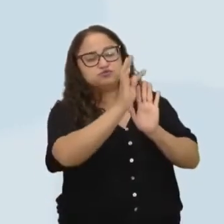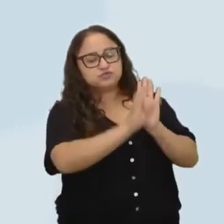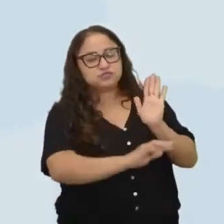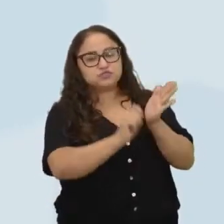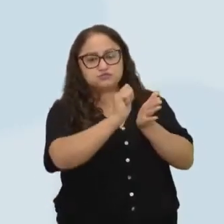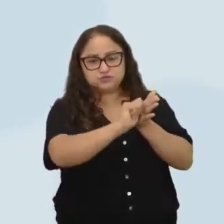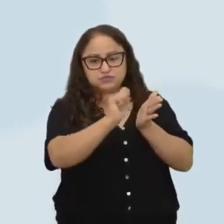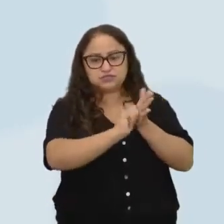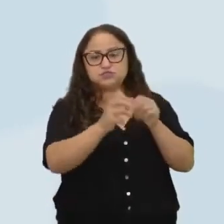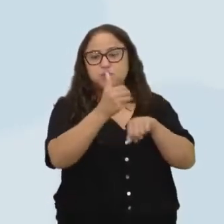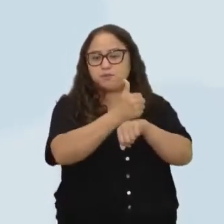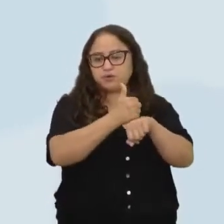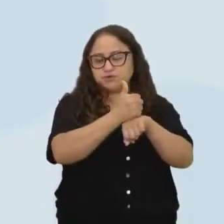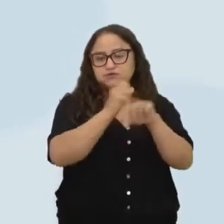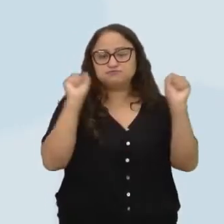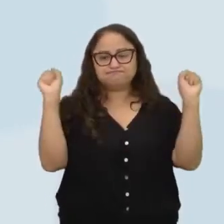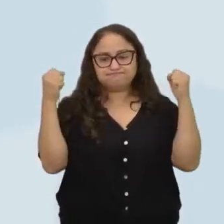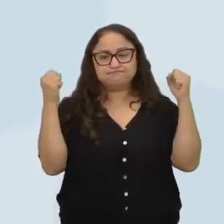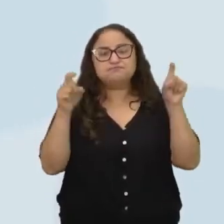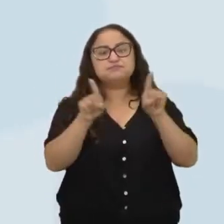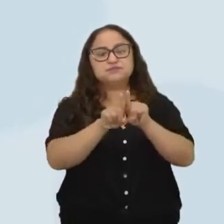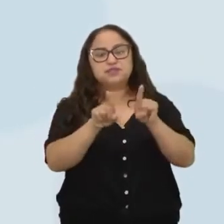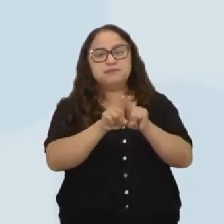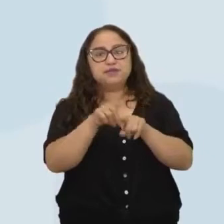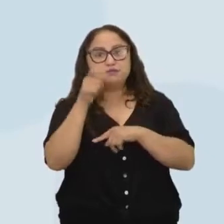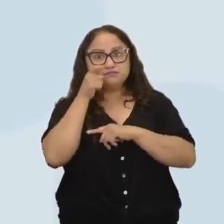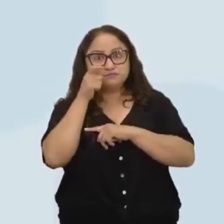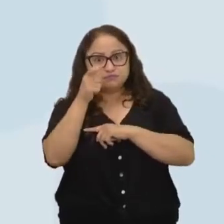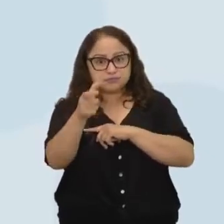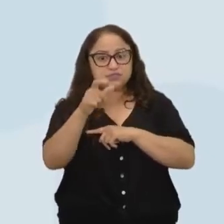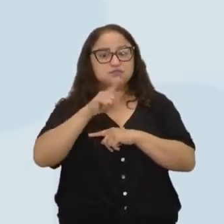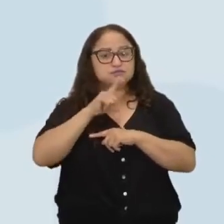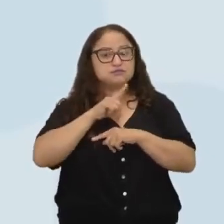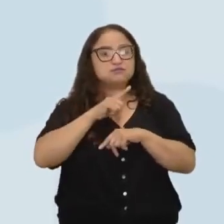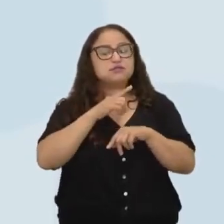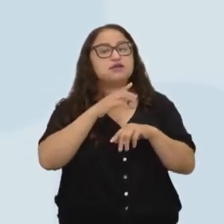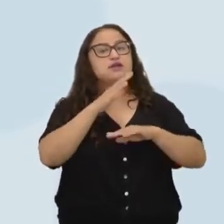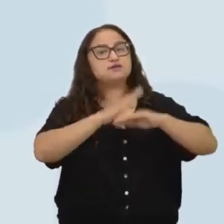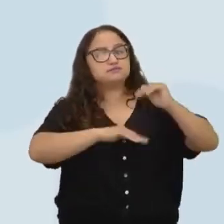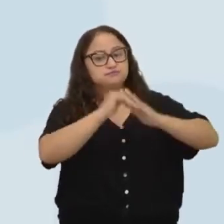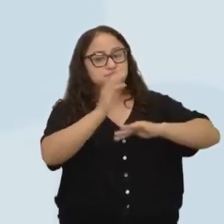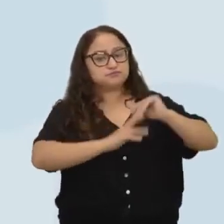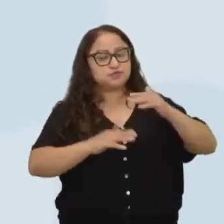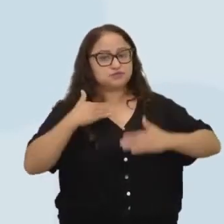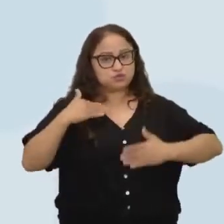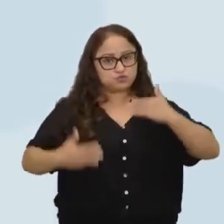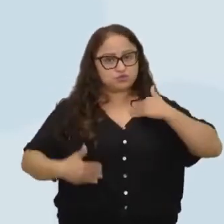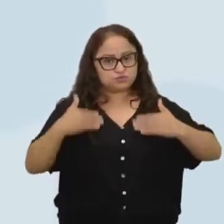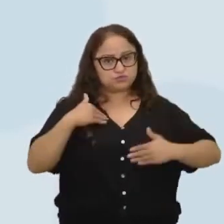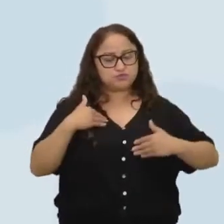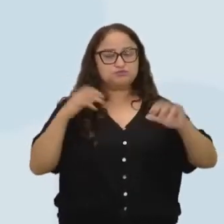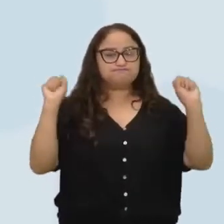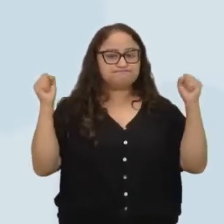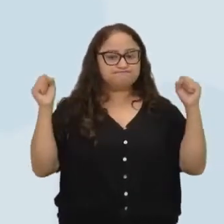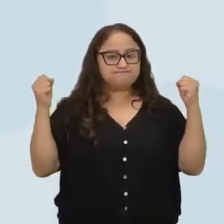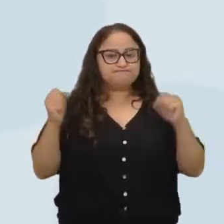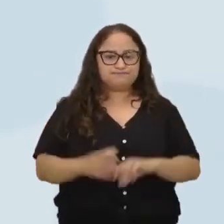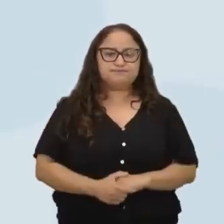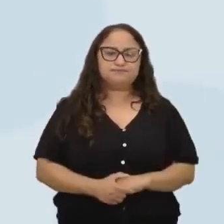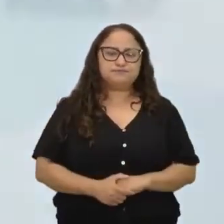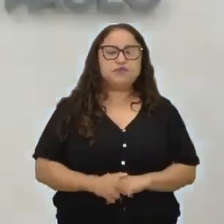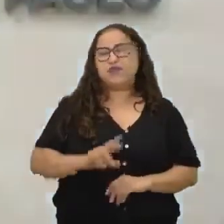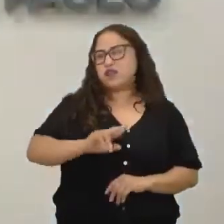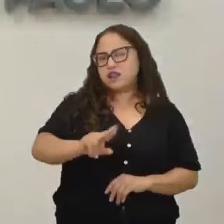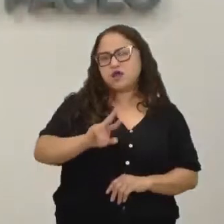escrito para profissionais de educação física e para pessoas que tenham interesse em assuntos relativos a atividades físicas, né? Olha só. Então você vê que é